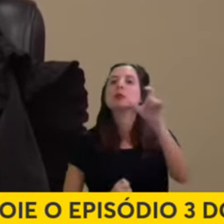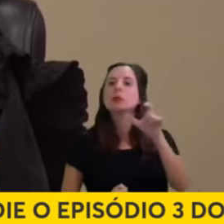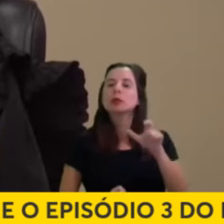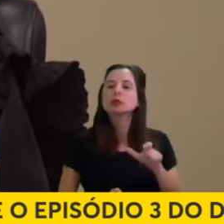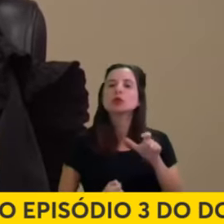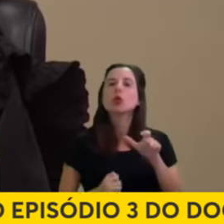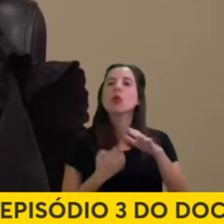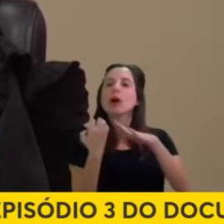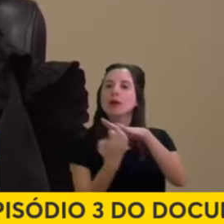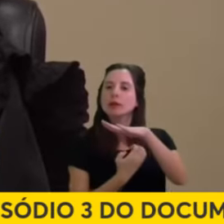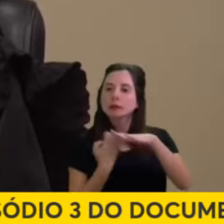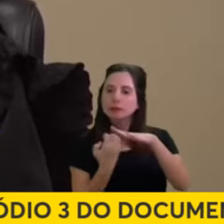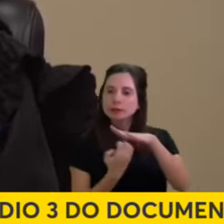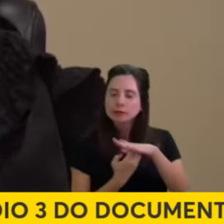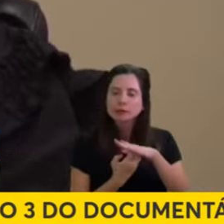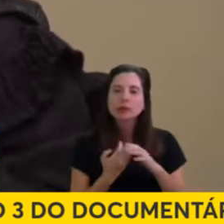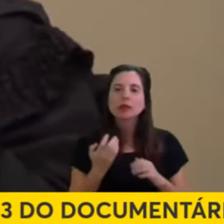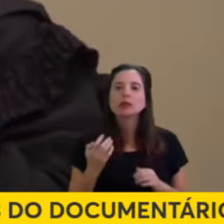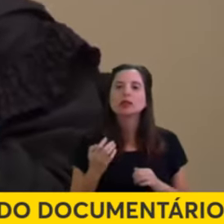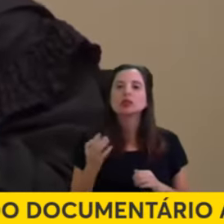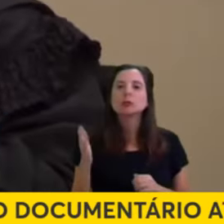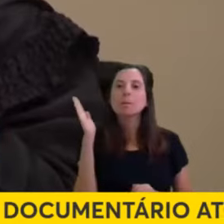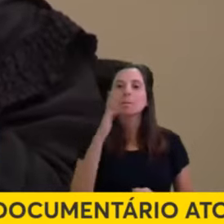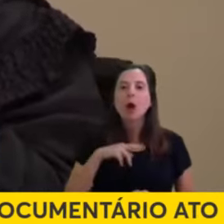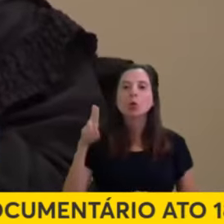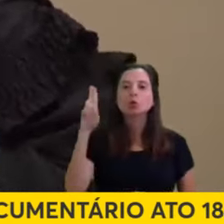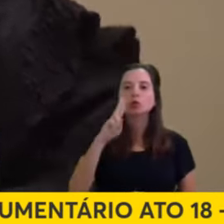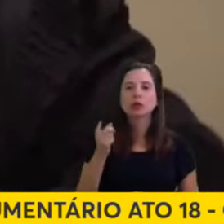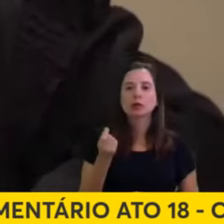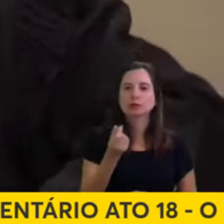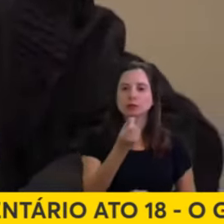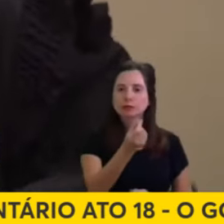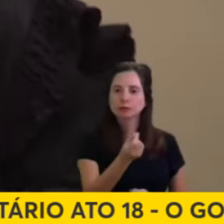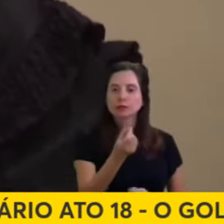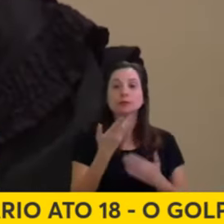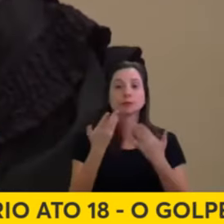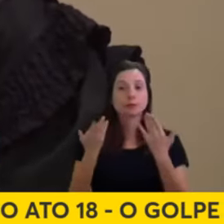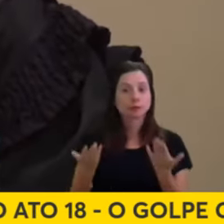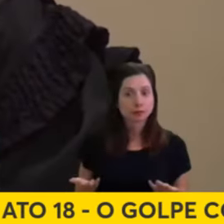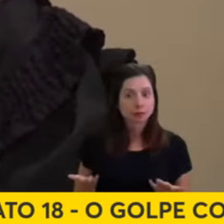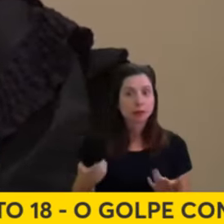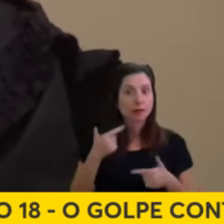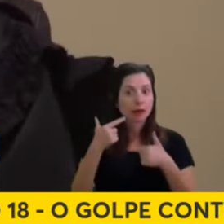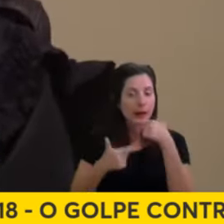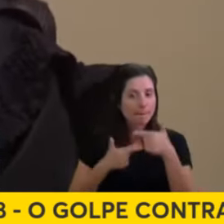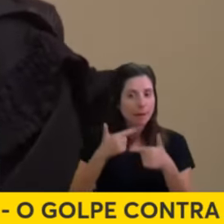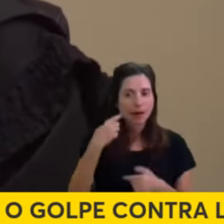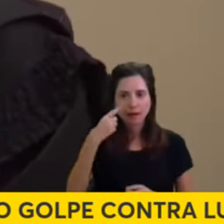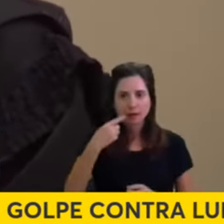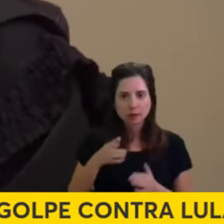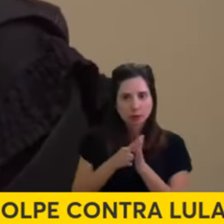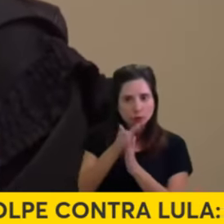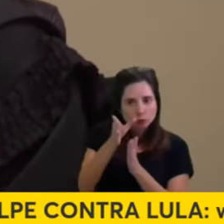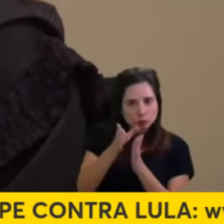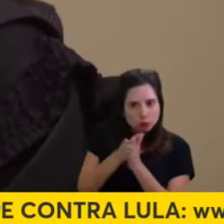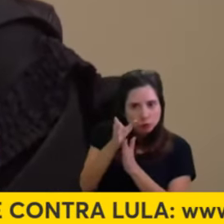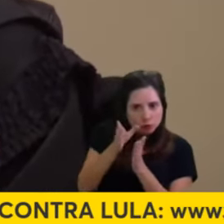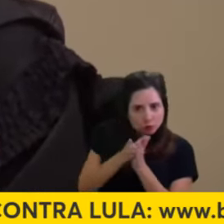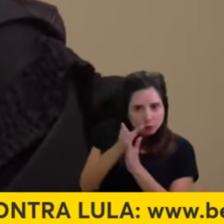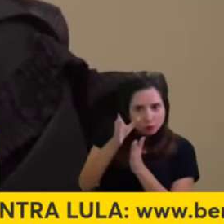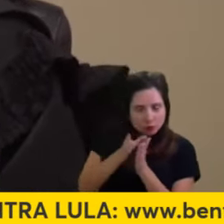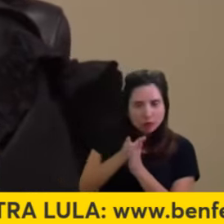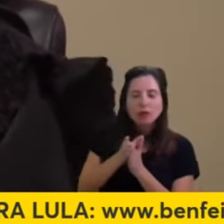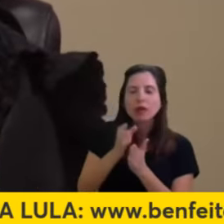da malversação do dinheiro empregado serviços advocatícios de consultoria em complience quanto a essa